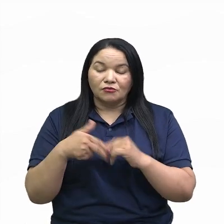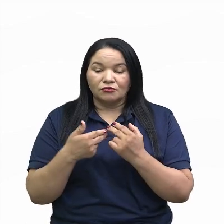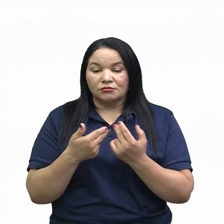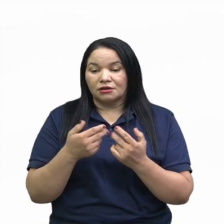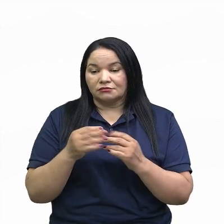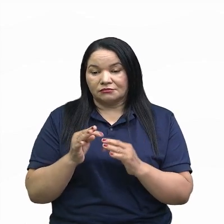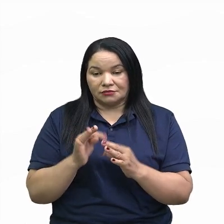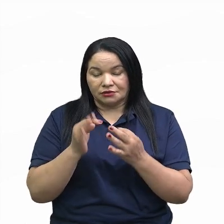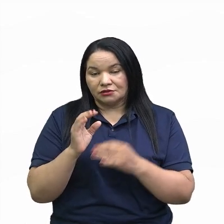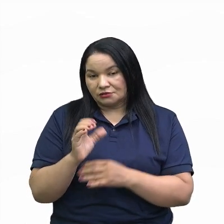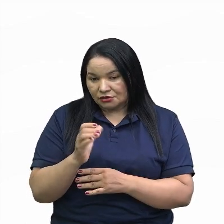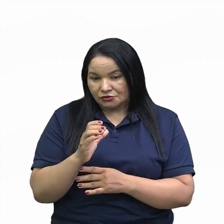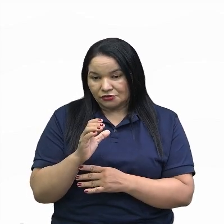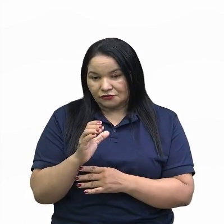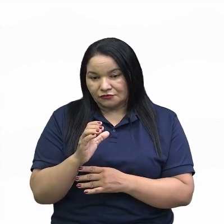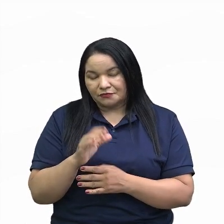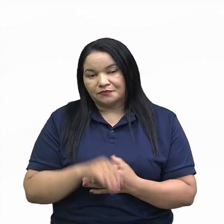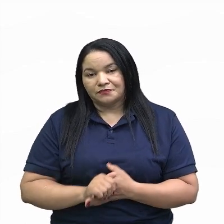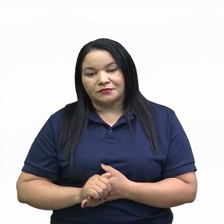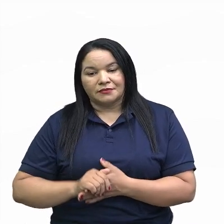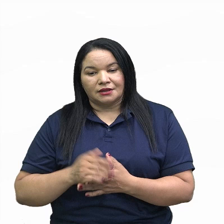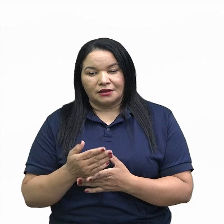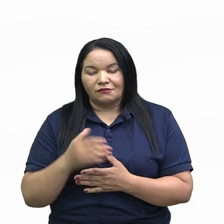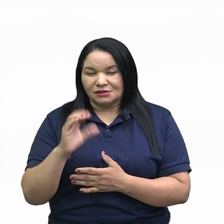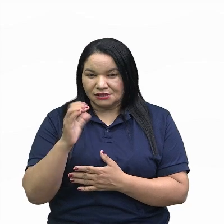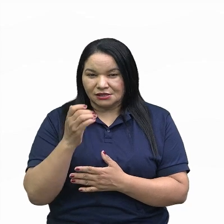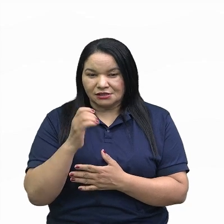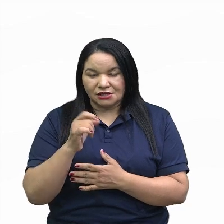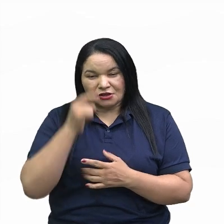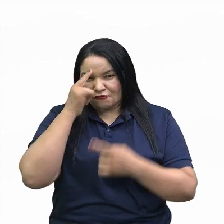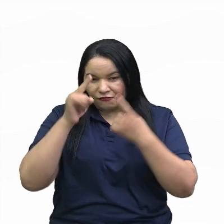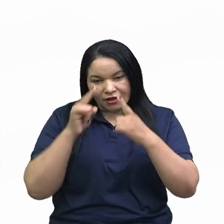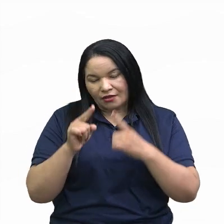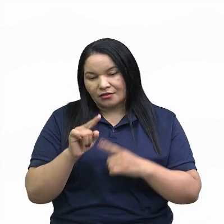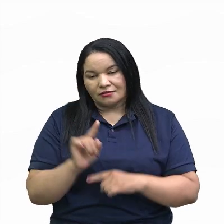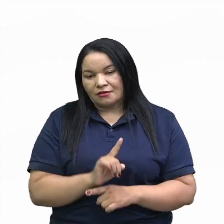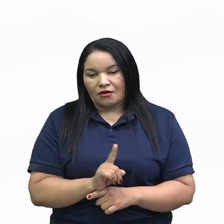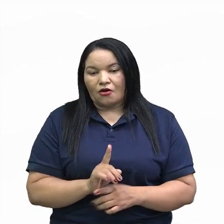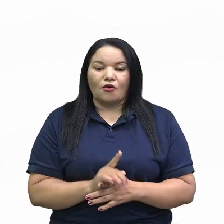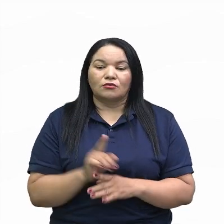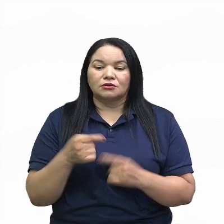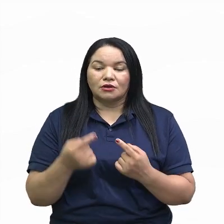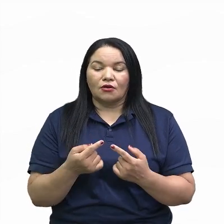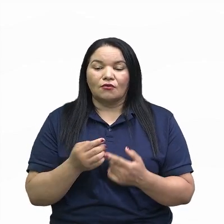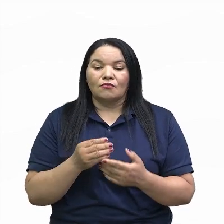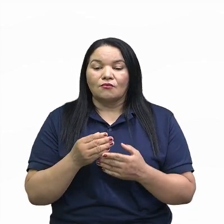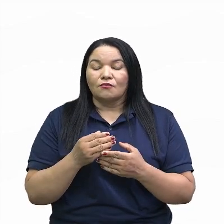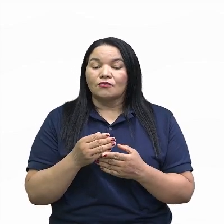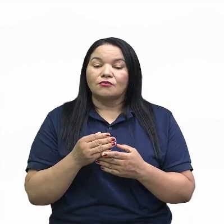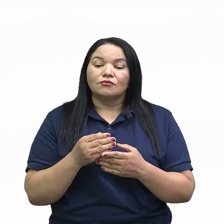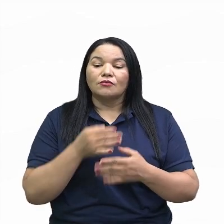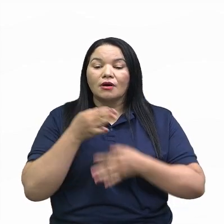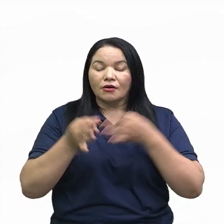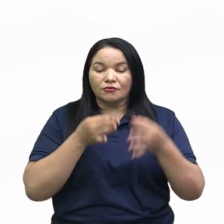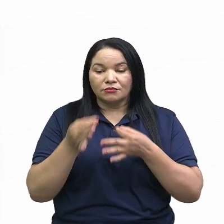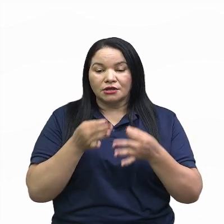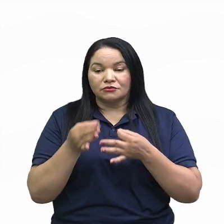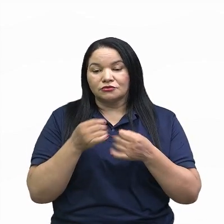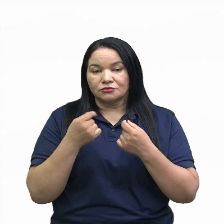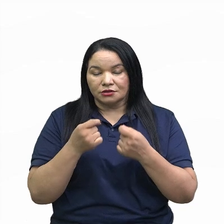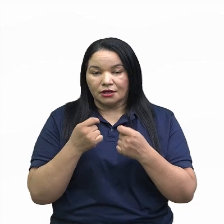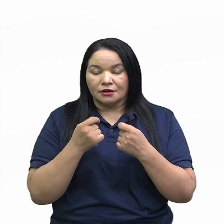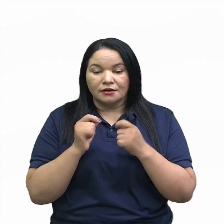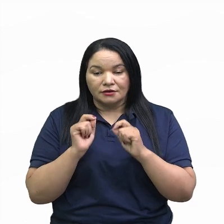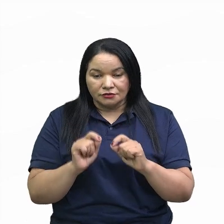ciência ela não inventa, ok? Percebo que esse argumento aí é um argumento de refutação. Então, percebo que ele está